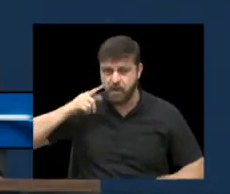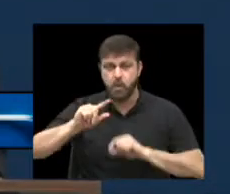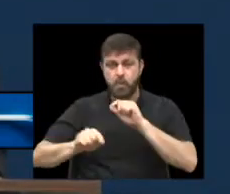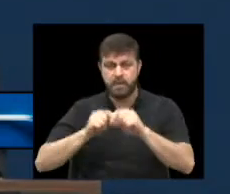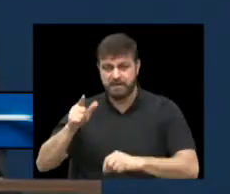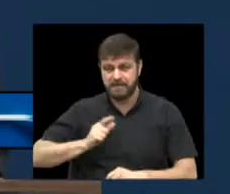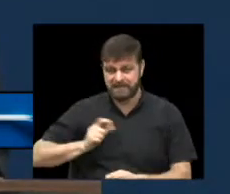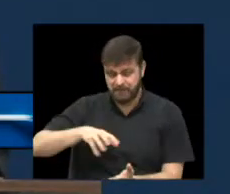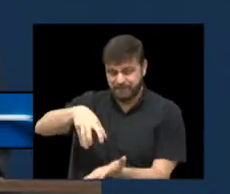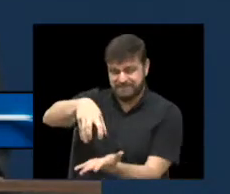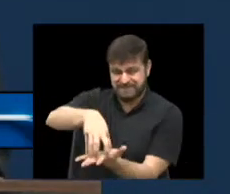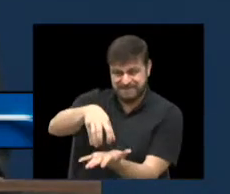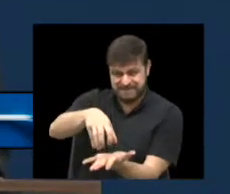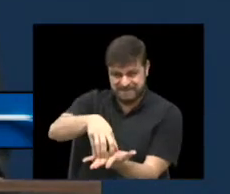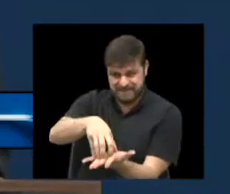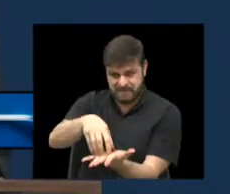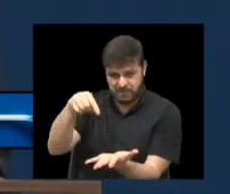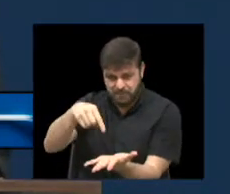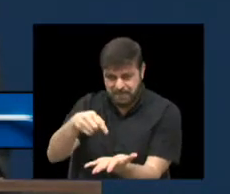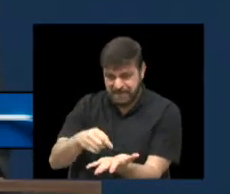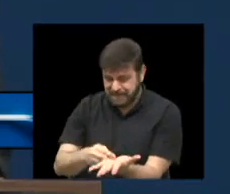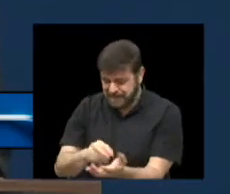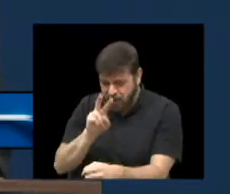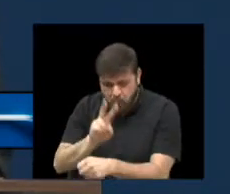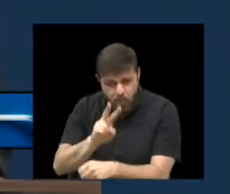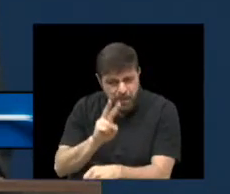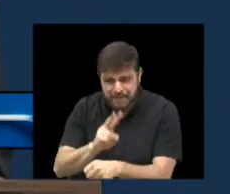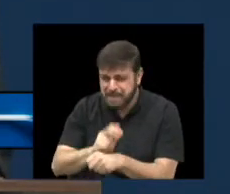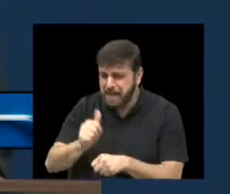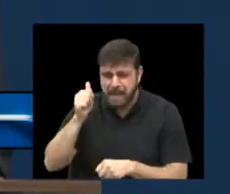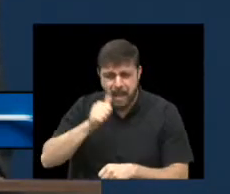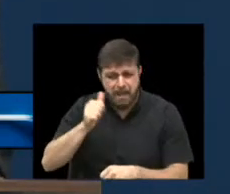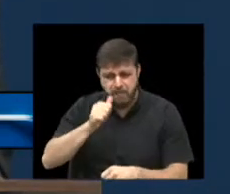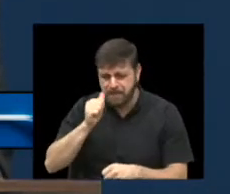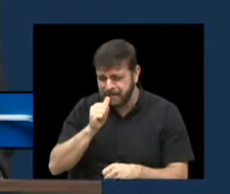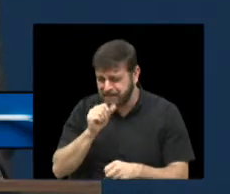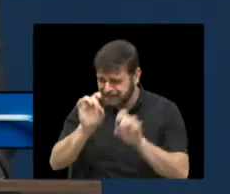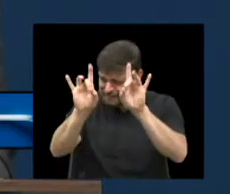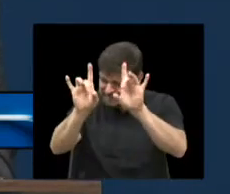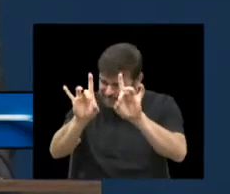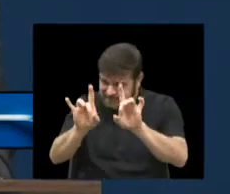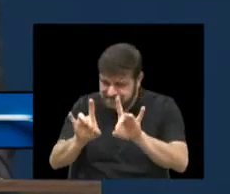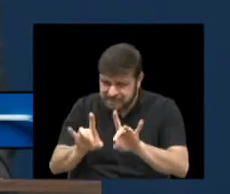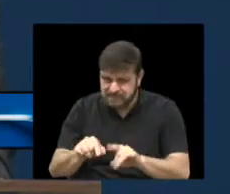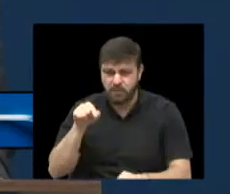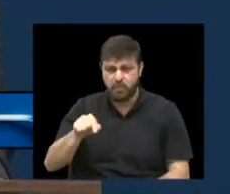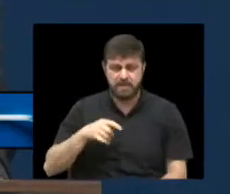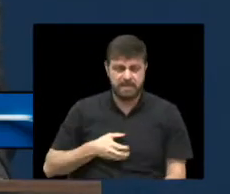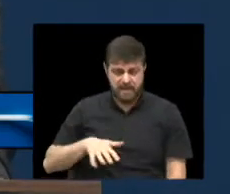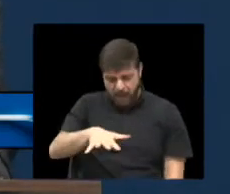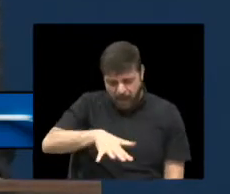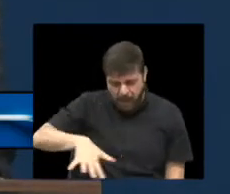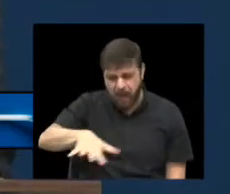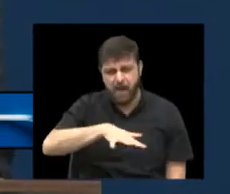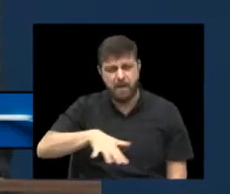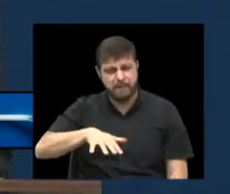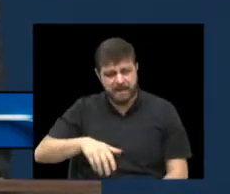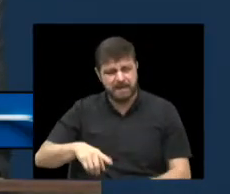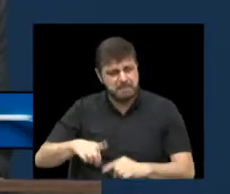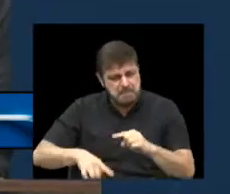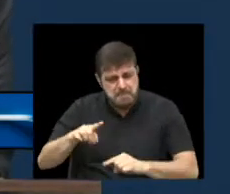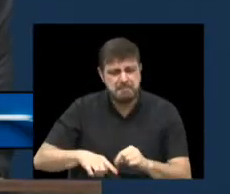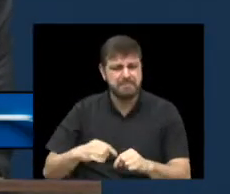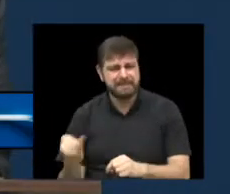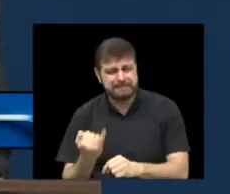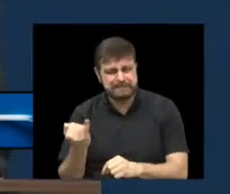de Referência Integral à Mulher, de Atenção Integral à Mulher, né, que é um importante equipamento que está previsto desde